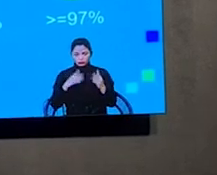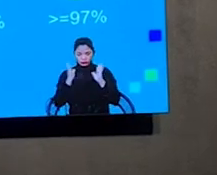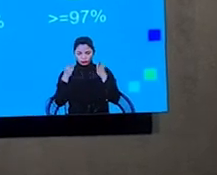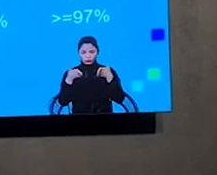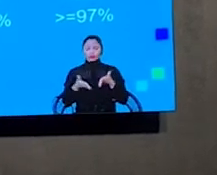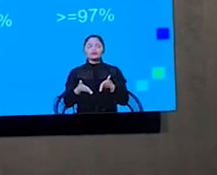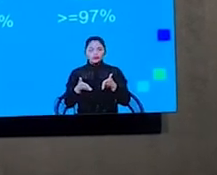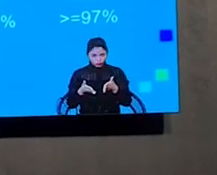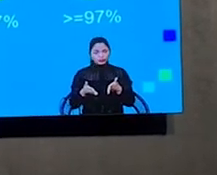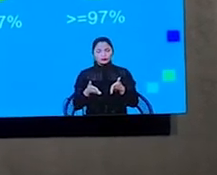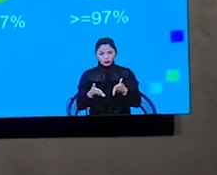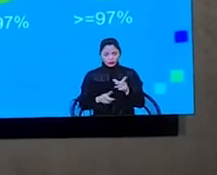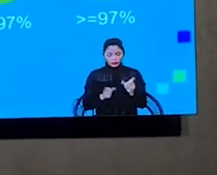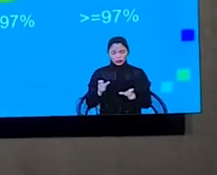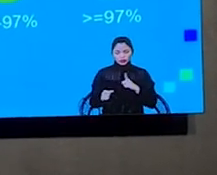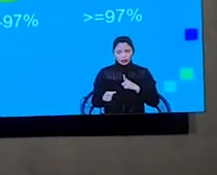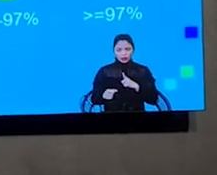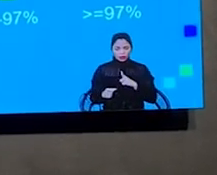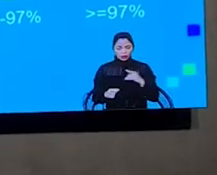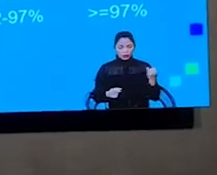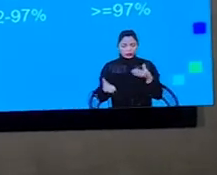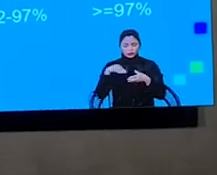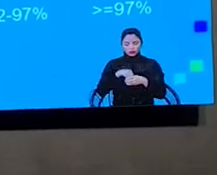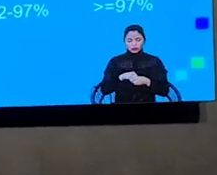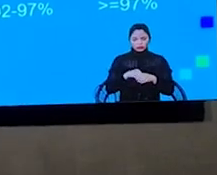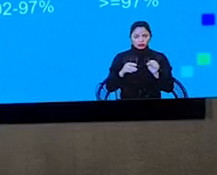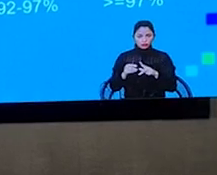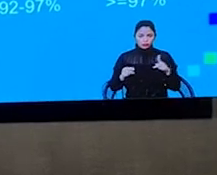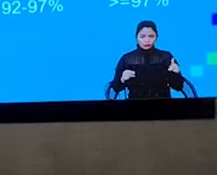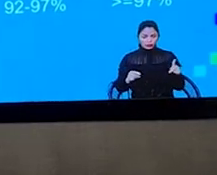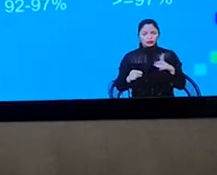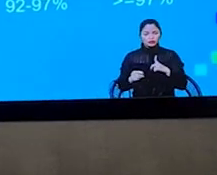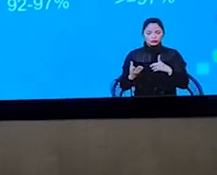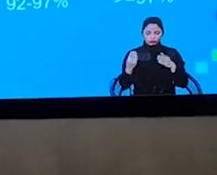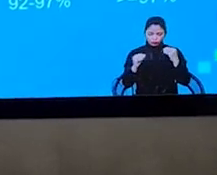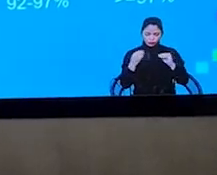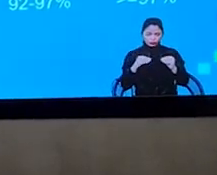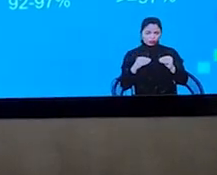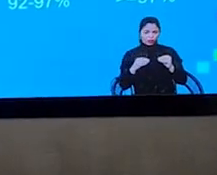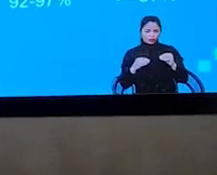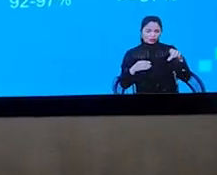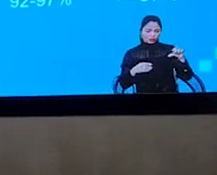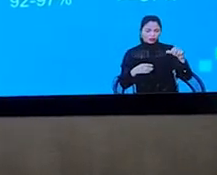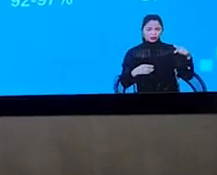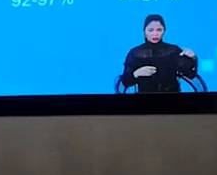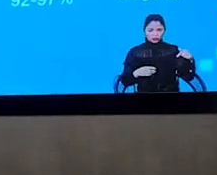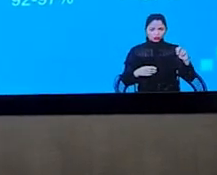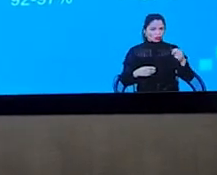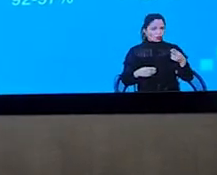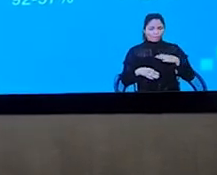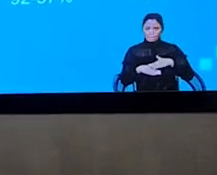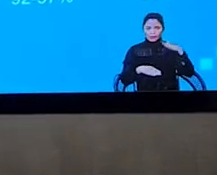extremidade, em sellers que são referência para a gente dentro da plataforma, que postam entre 97%, né, ou mais